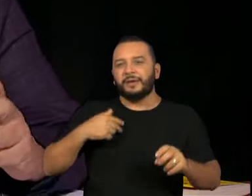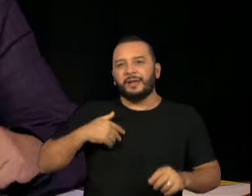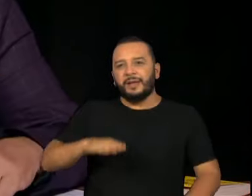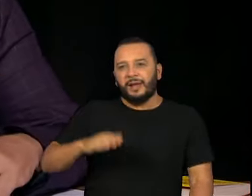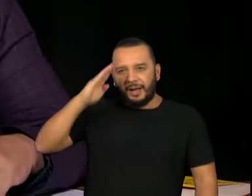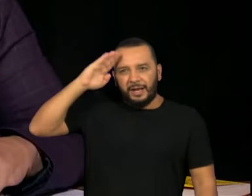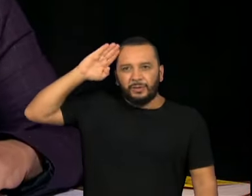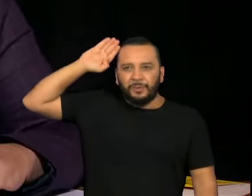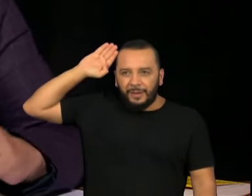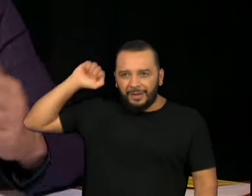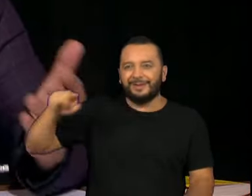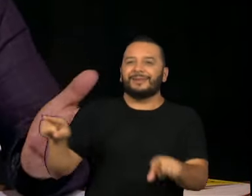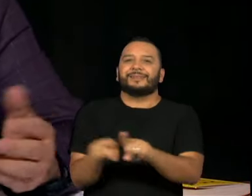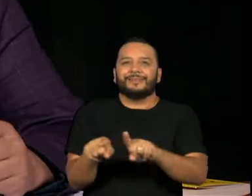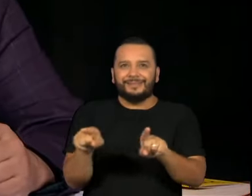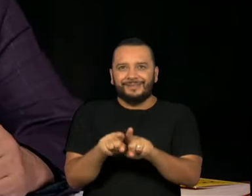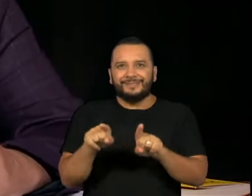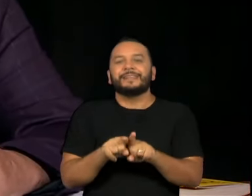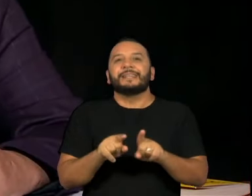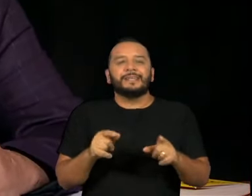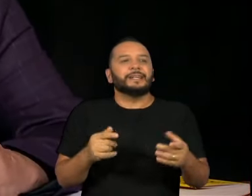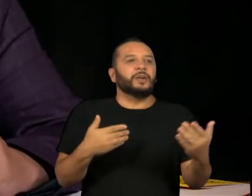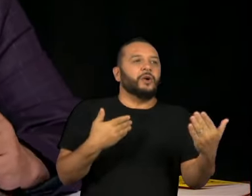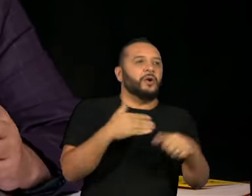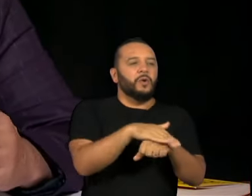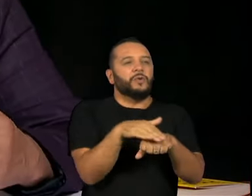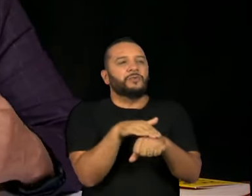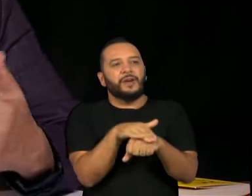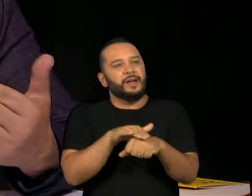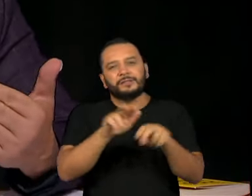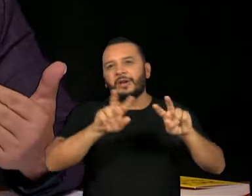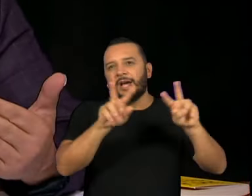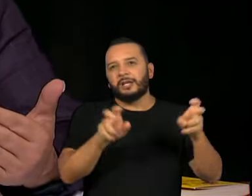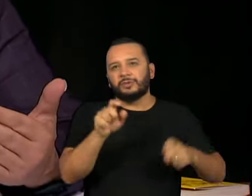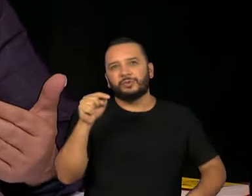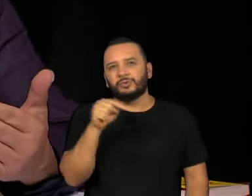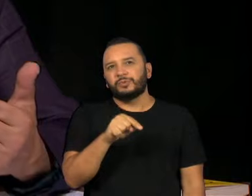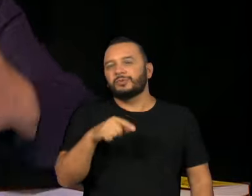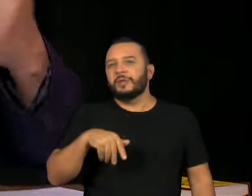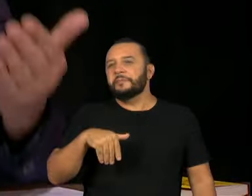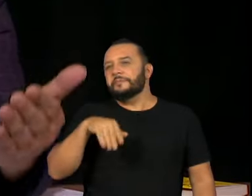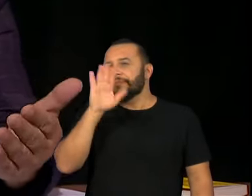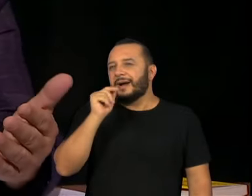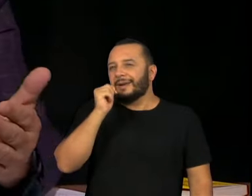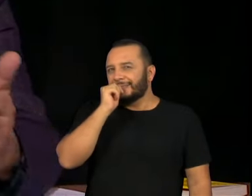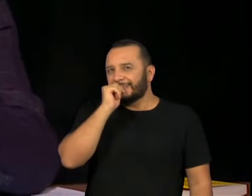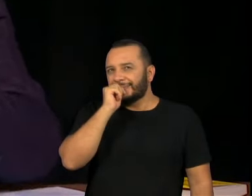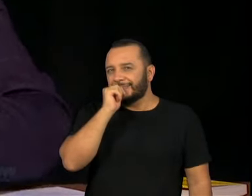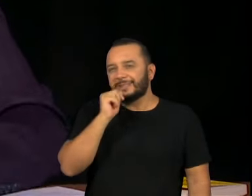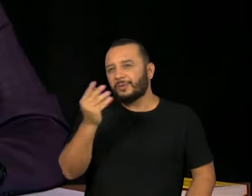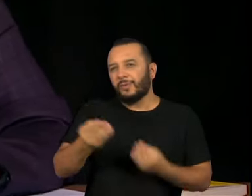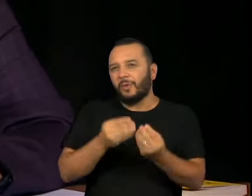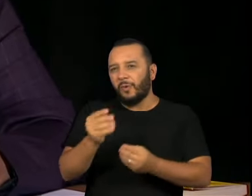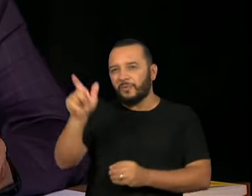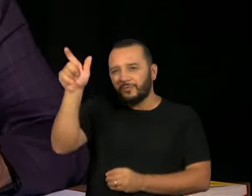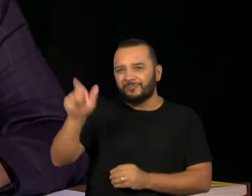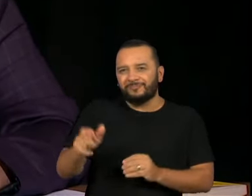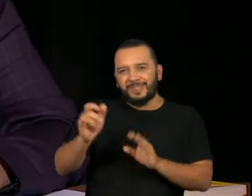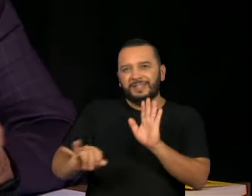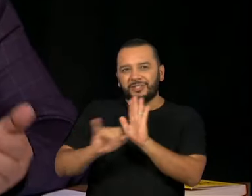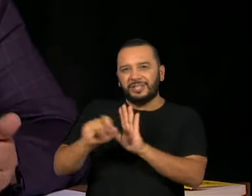troca dessa conversa e o assunto é muito mais a própria de Jamila